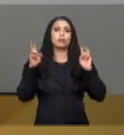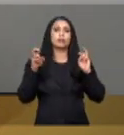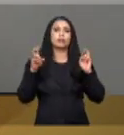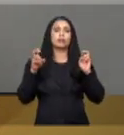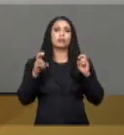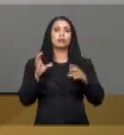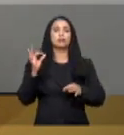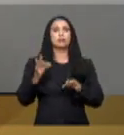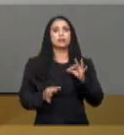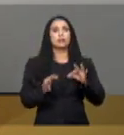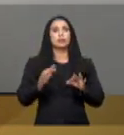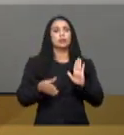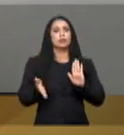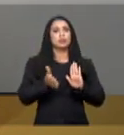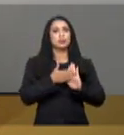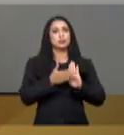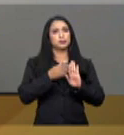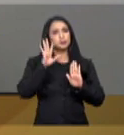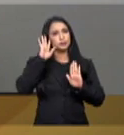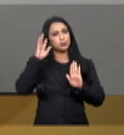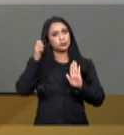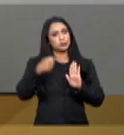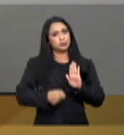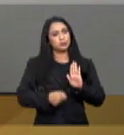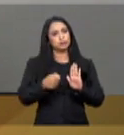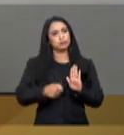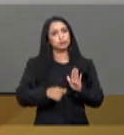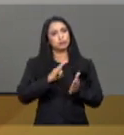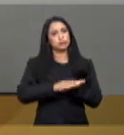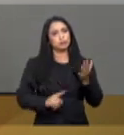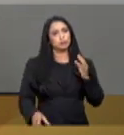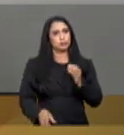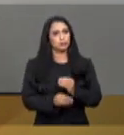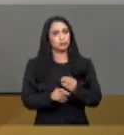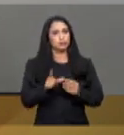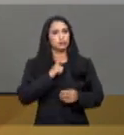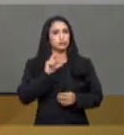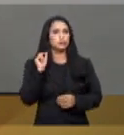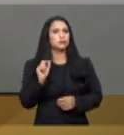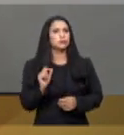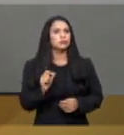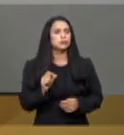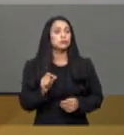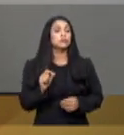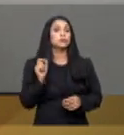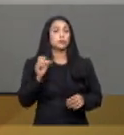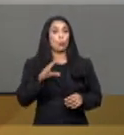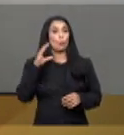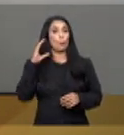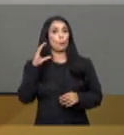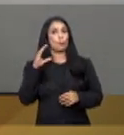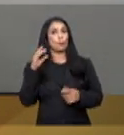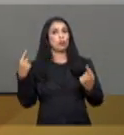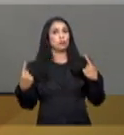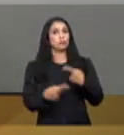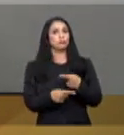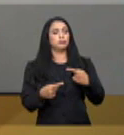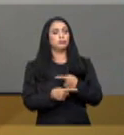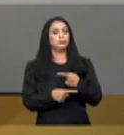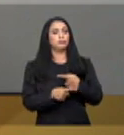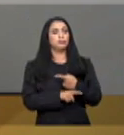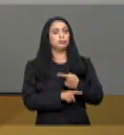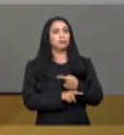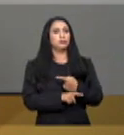da questão posta na decisão embargada, salvo exatamente no ponto em que tenha sido omissa, contraditória